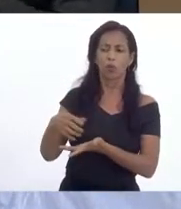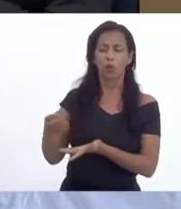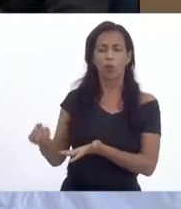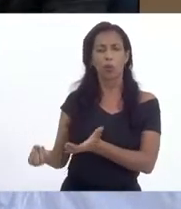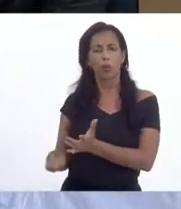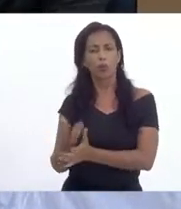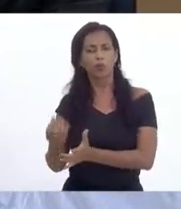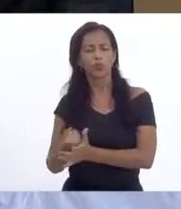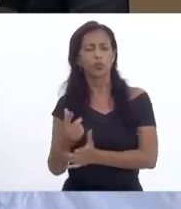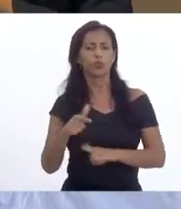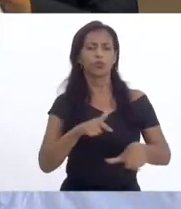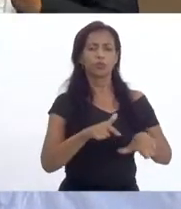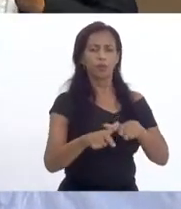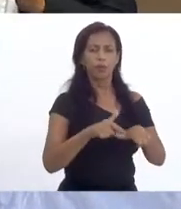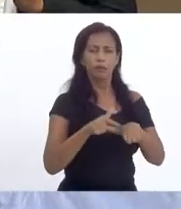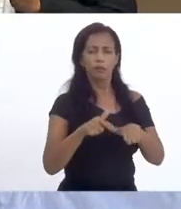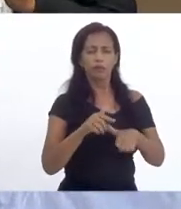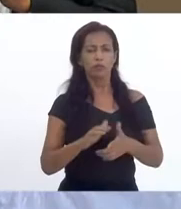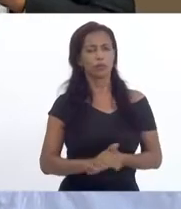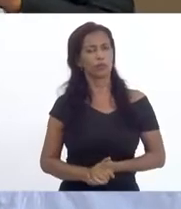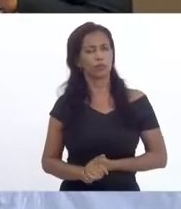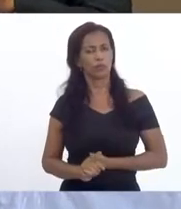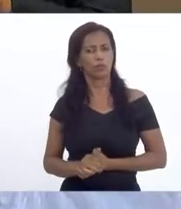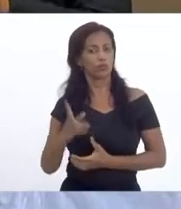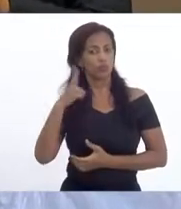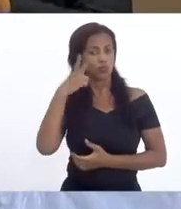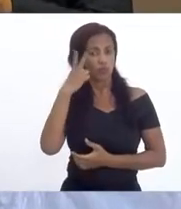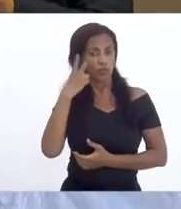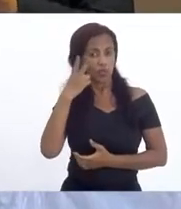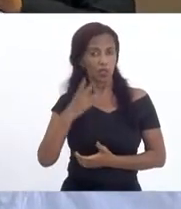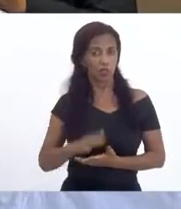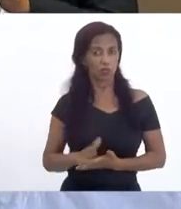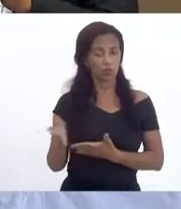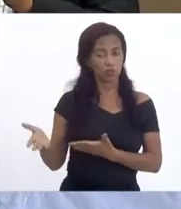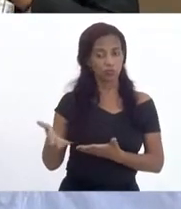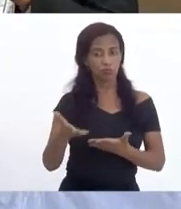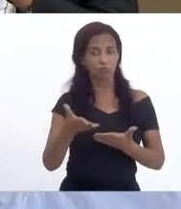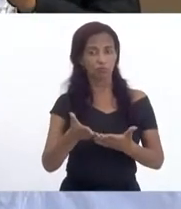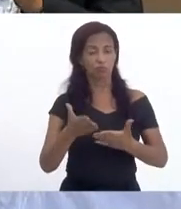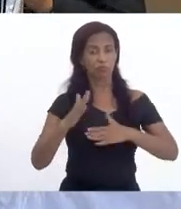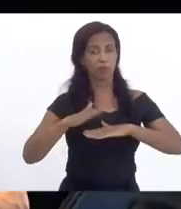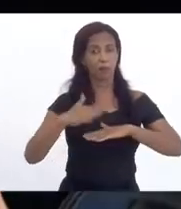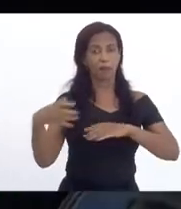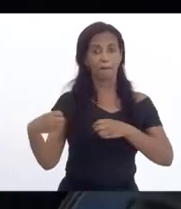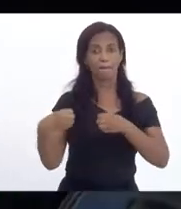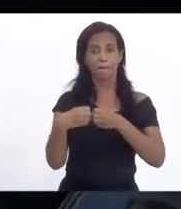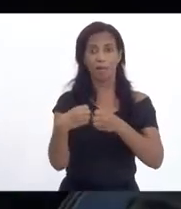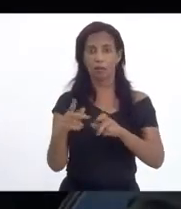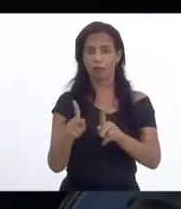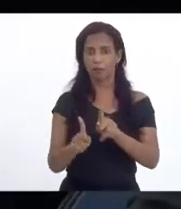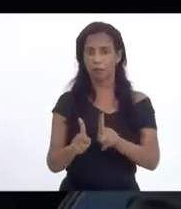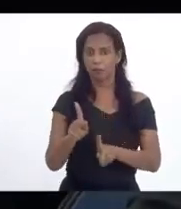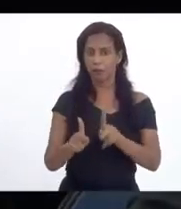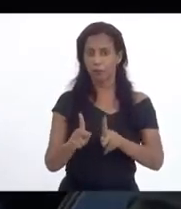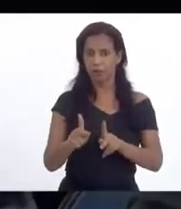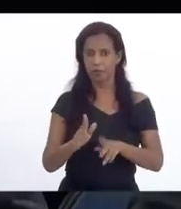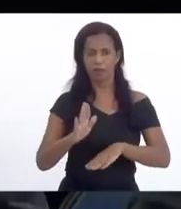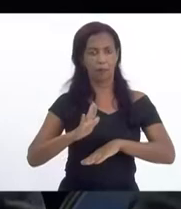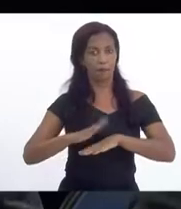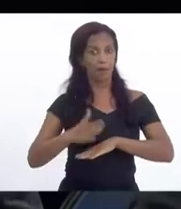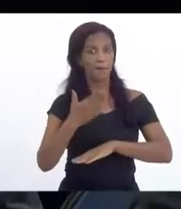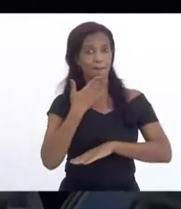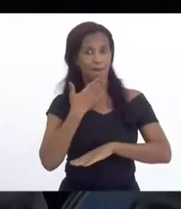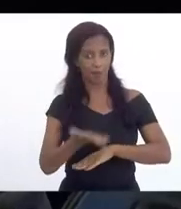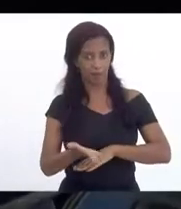os trabalhadores, os vereadores, que são aqueles que estão mais perto da população, são aqueles que mais